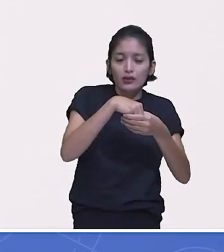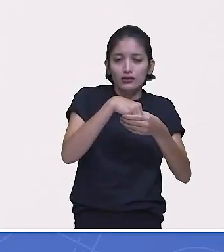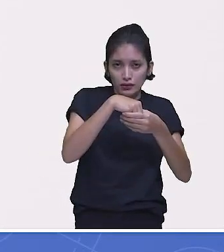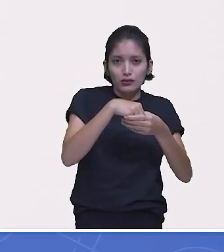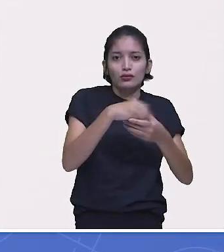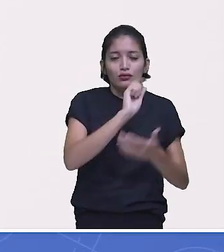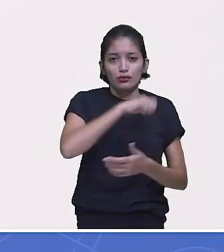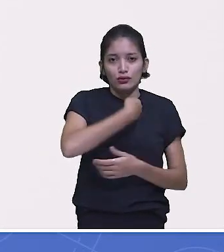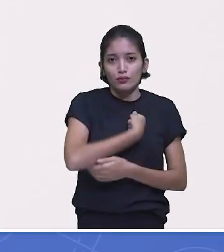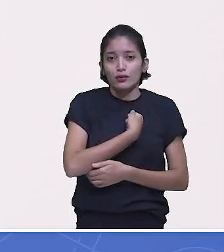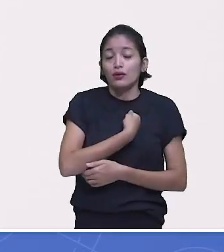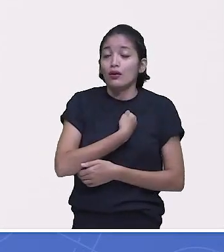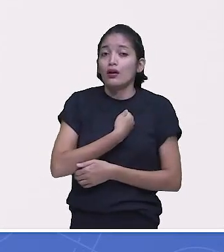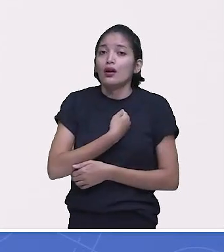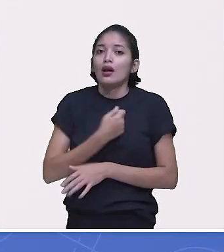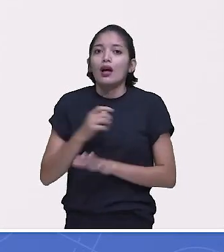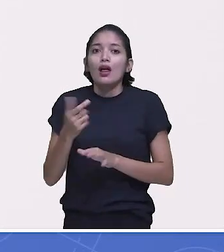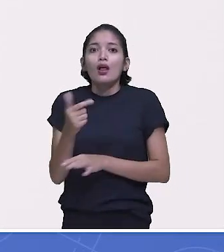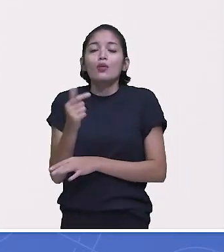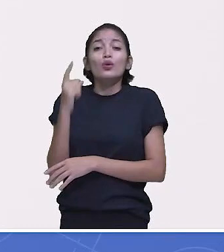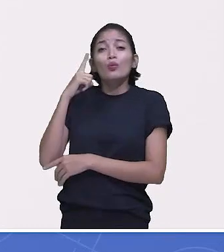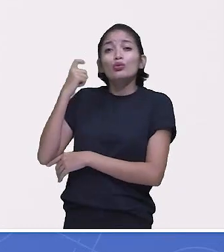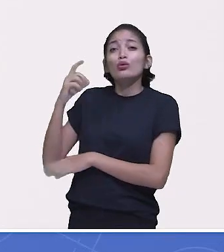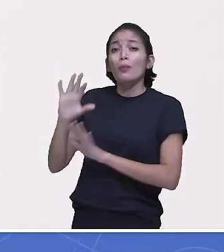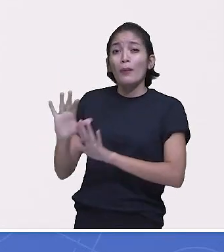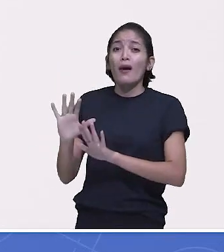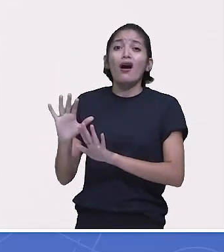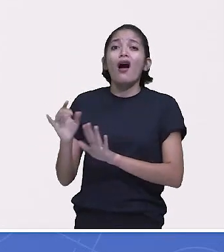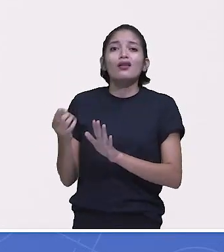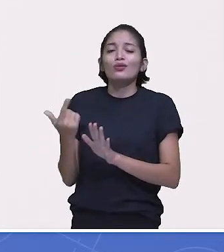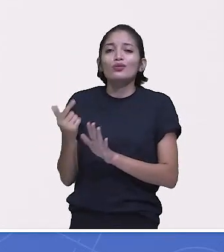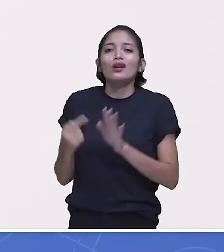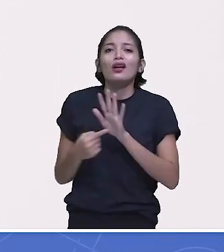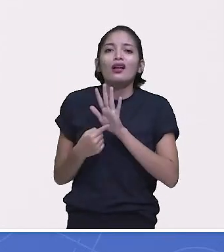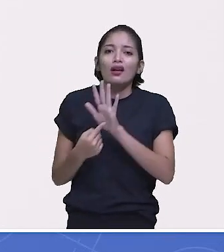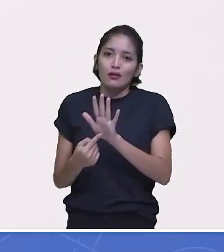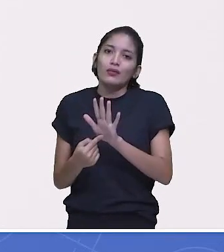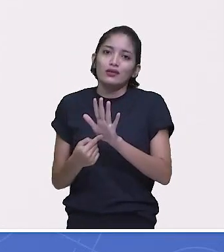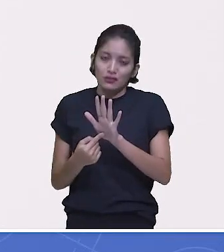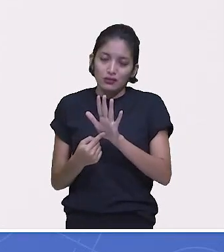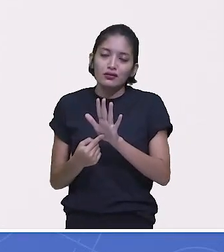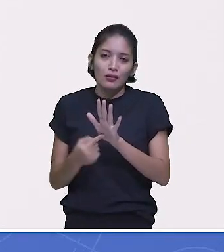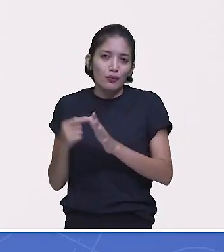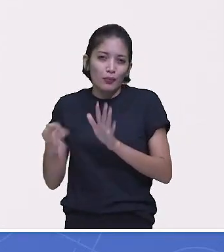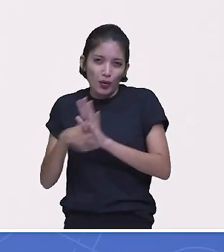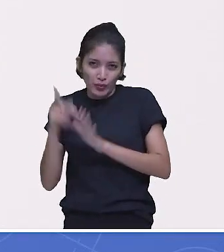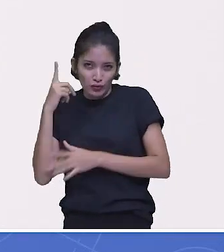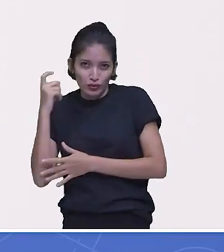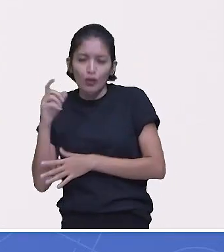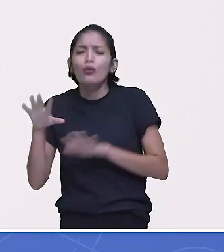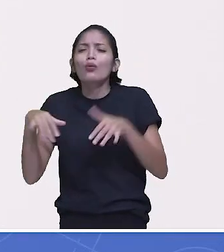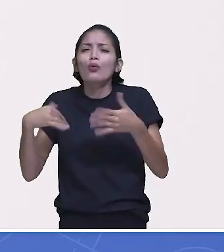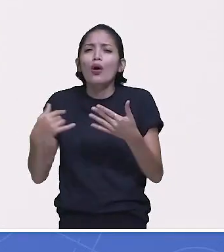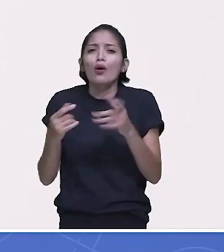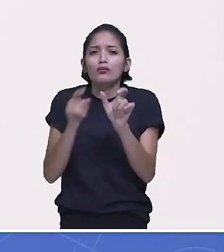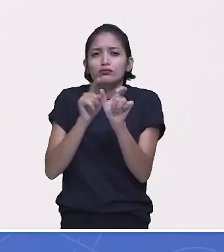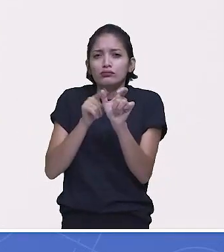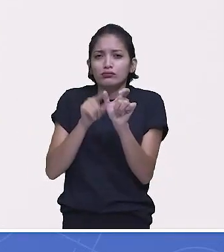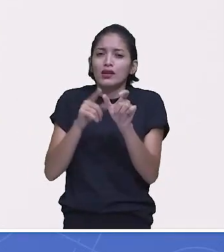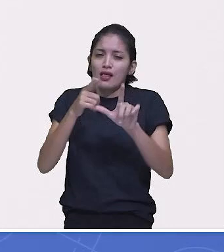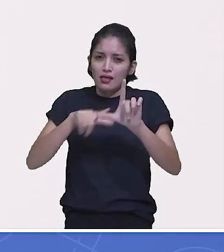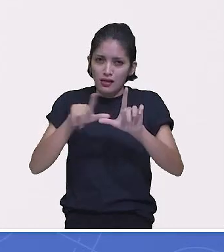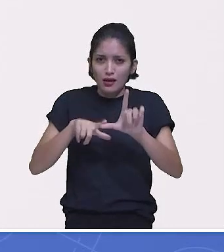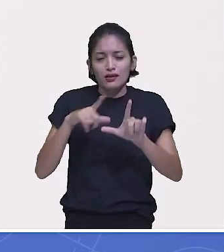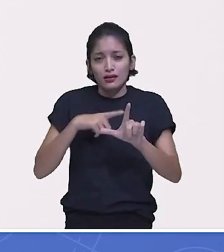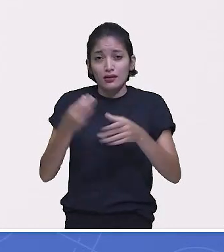temos o som, não temos a representação do som em uma letra apenas. Que letra é essa, né? Bom, vamos lá para a